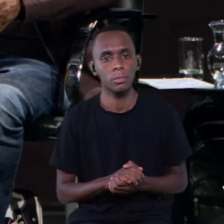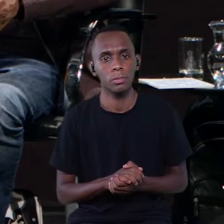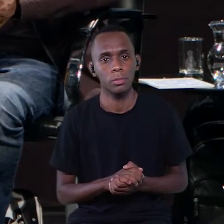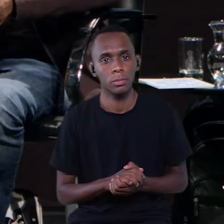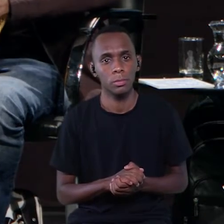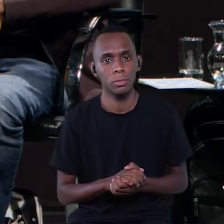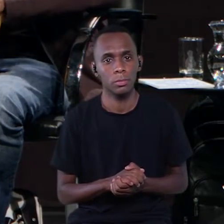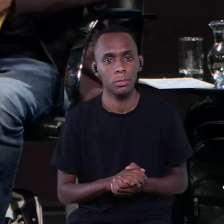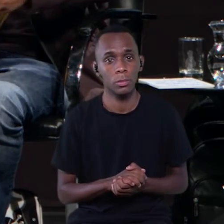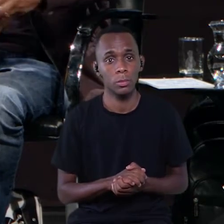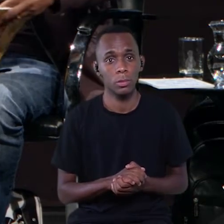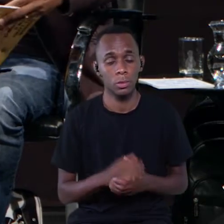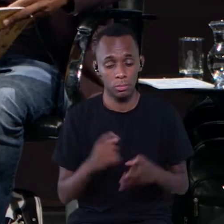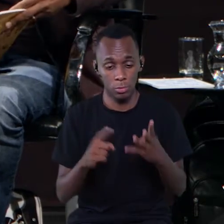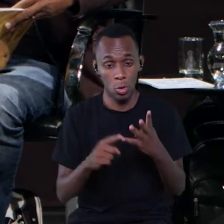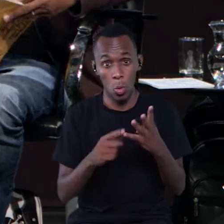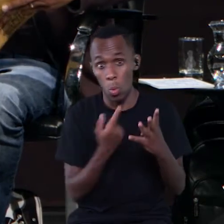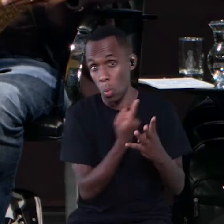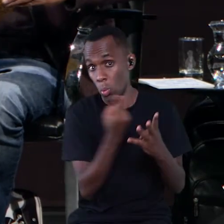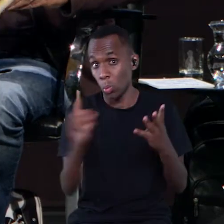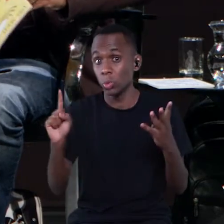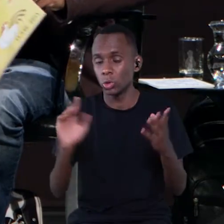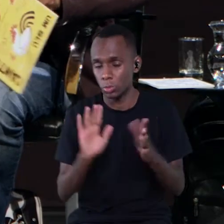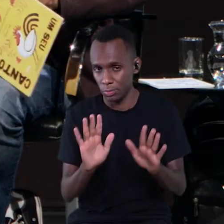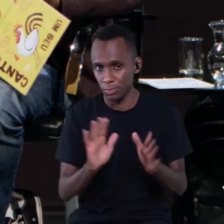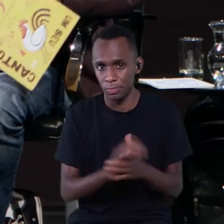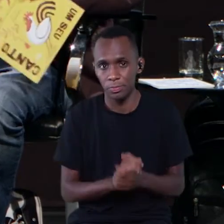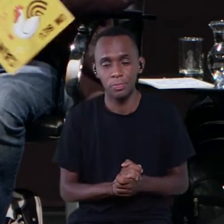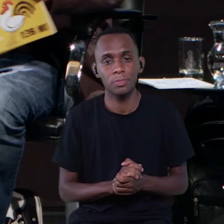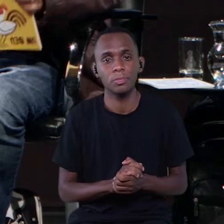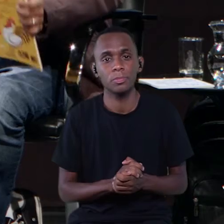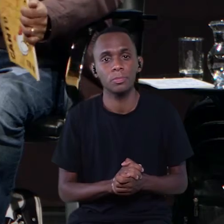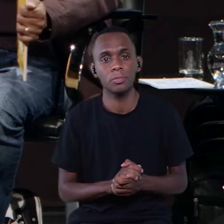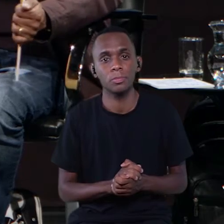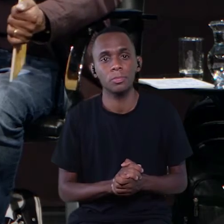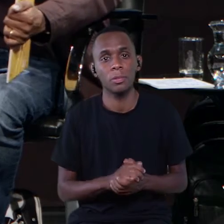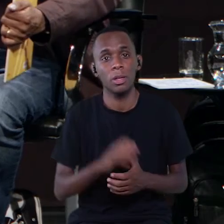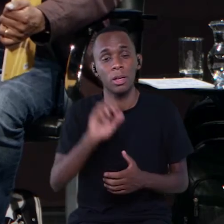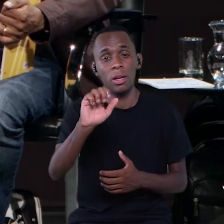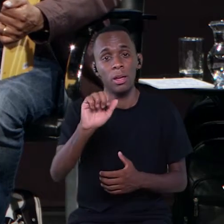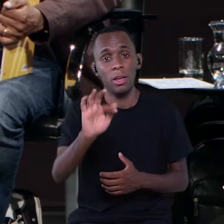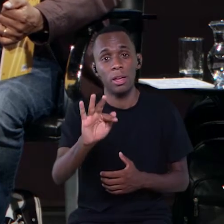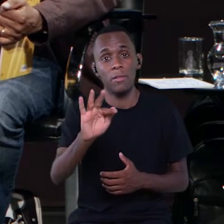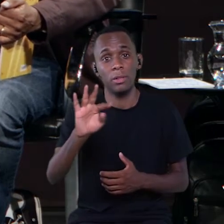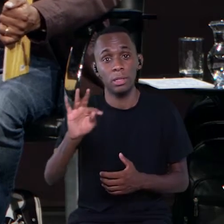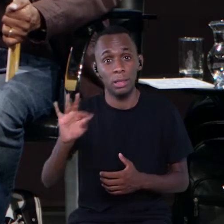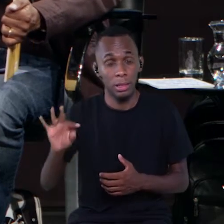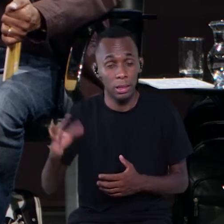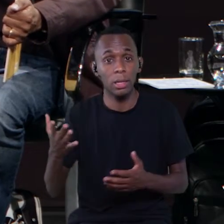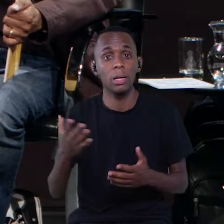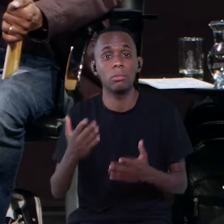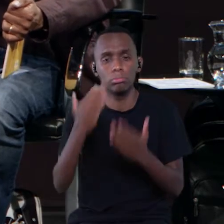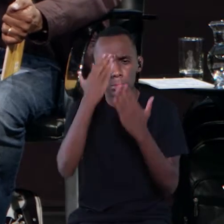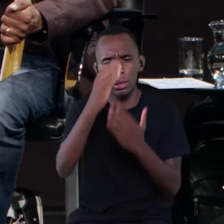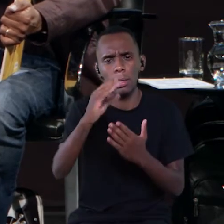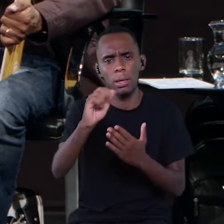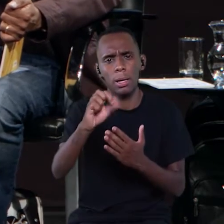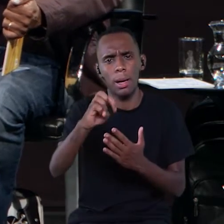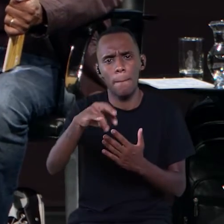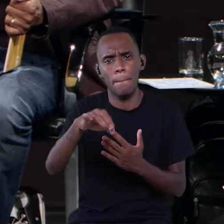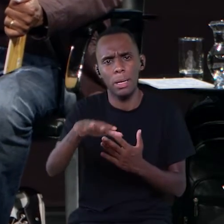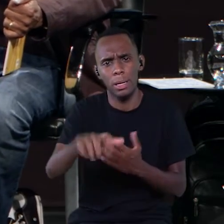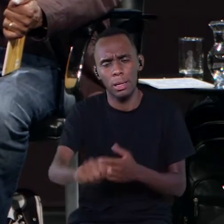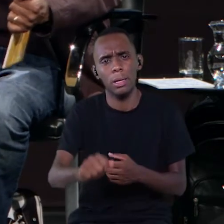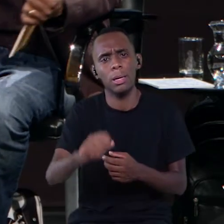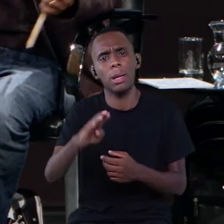Tem um aqui que tem que ser por último. É o livro que está saindo pela FTD, né? Eu agradeço aqui a Camila, a Bel, as editoras